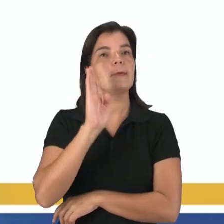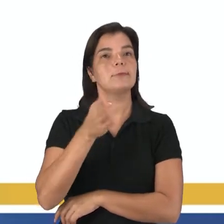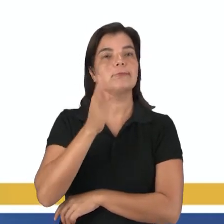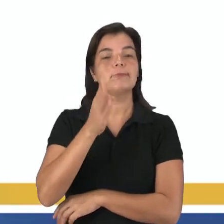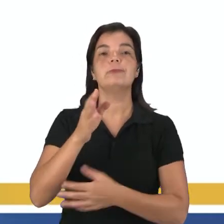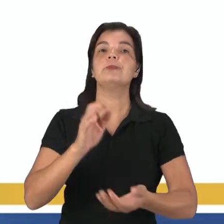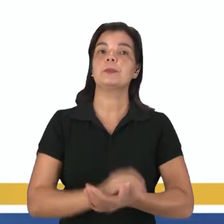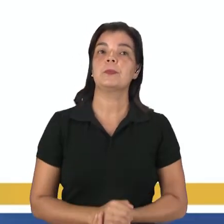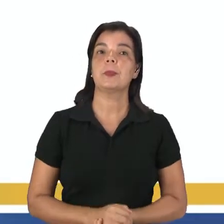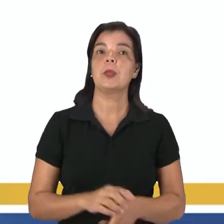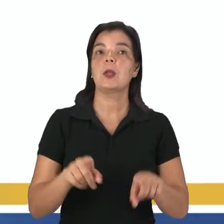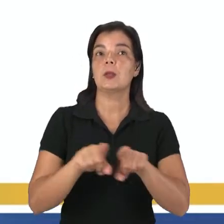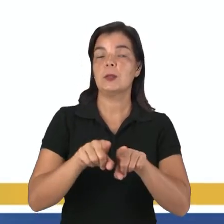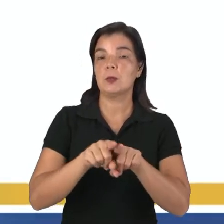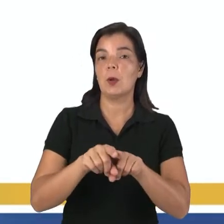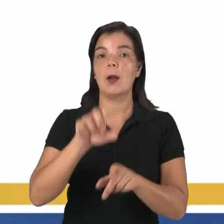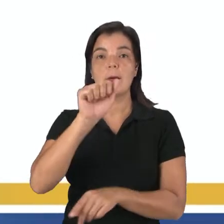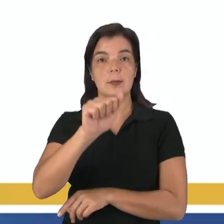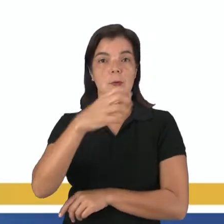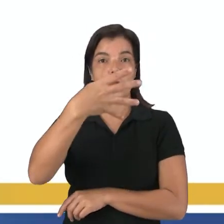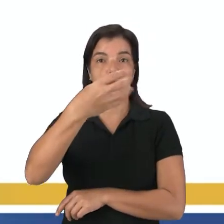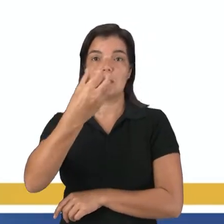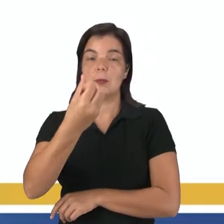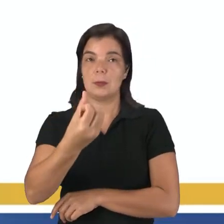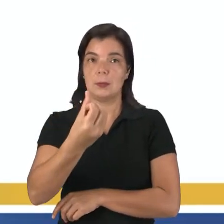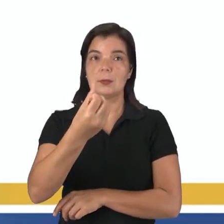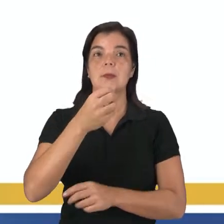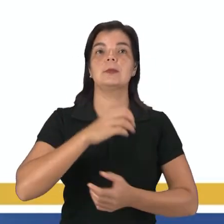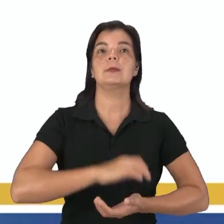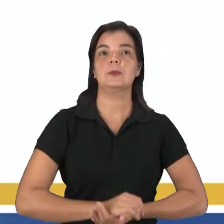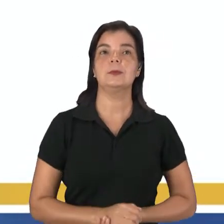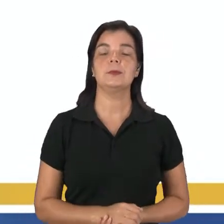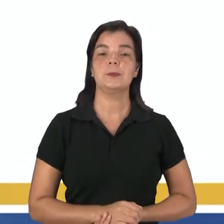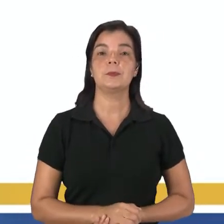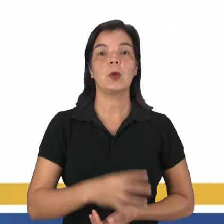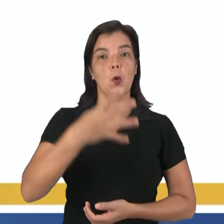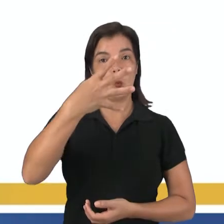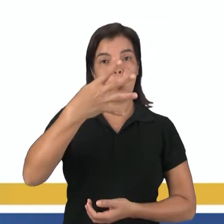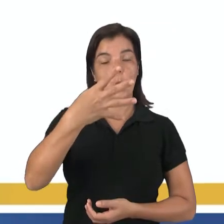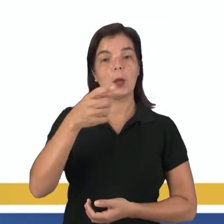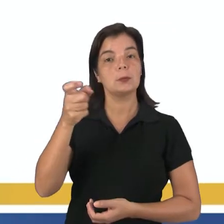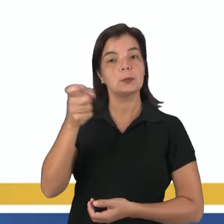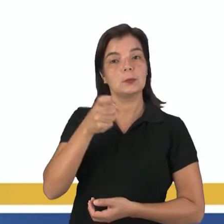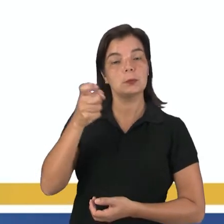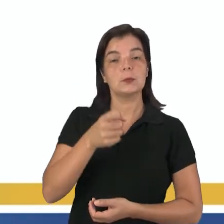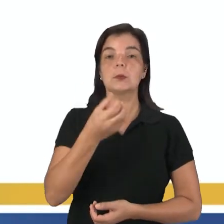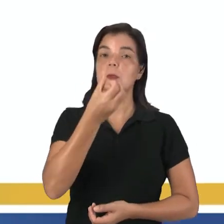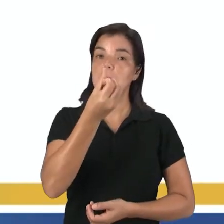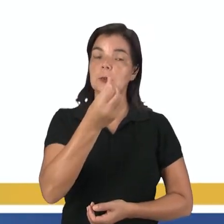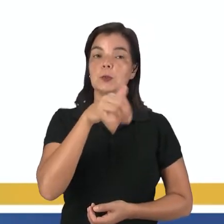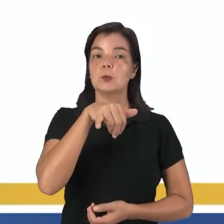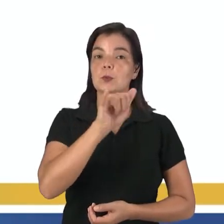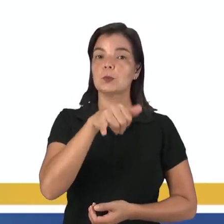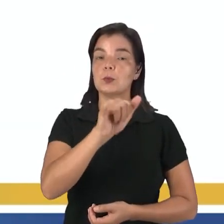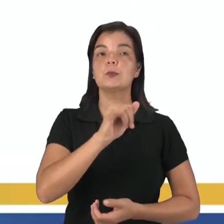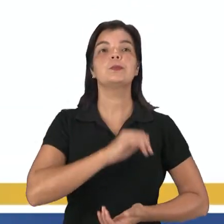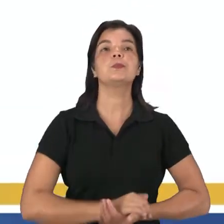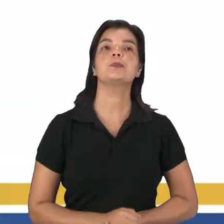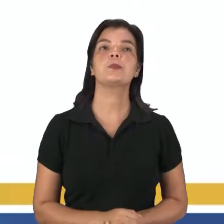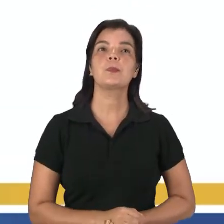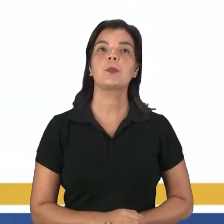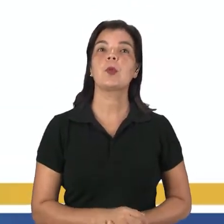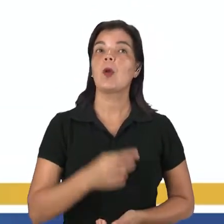coordenadas né Então as coordenadas do ponto a seriam 4 no eixo X e seis no eixo Y